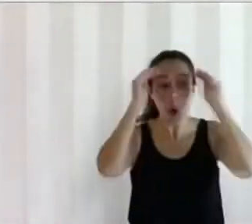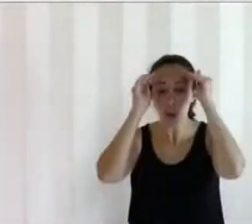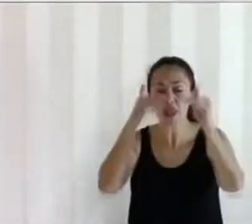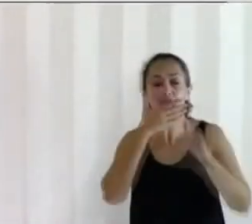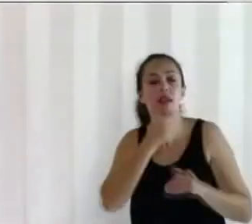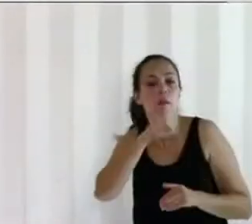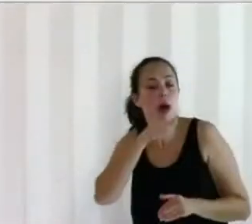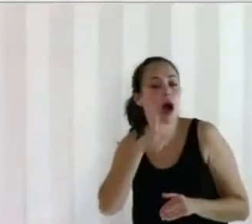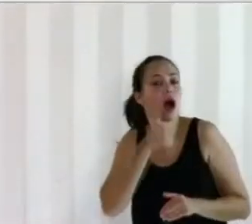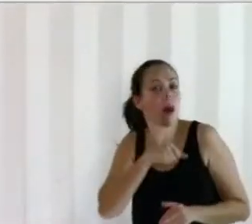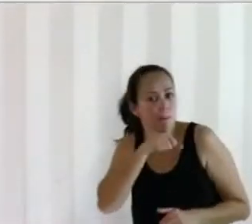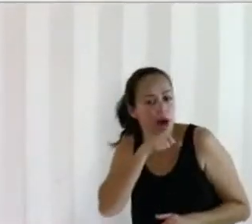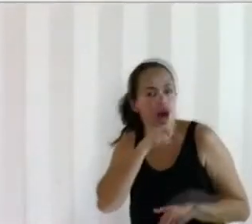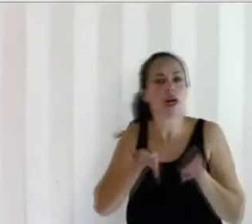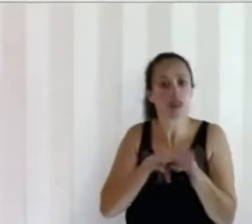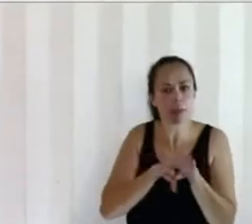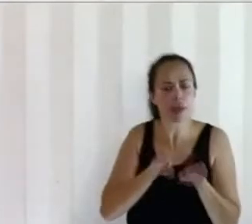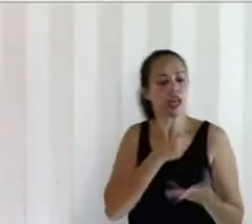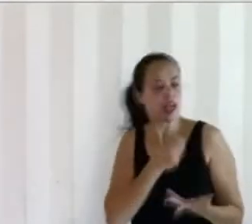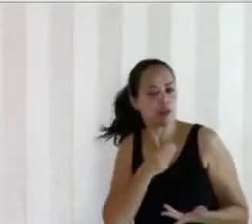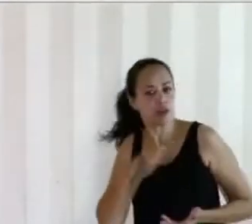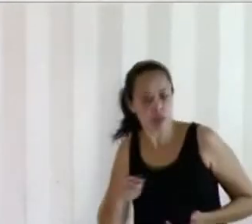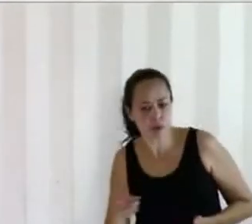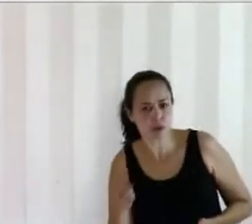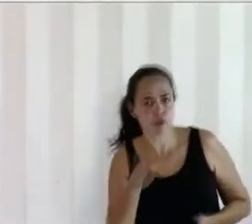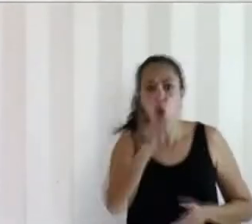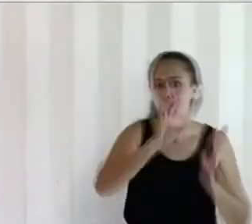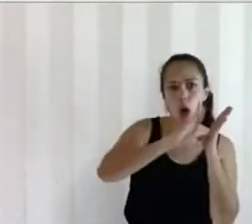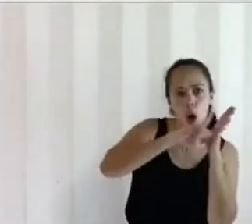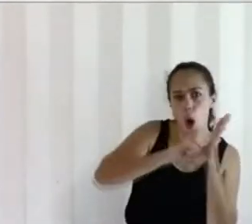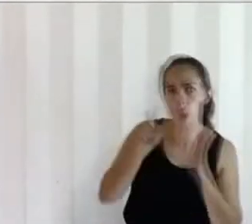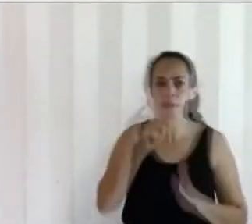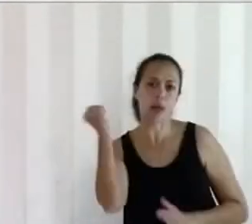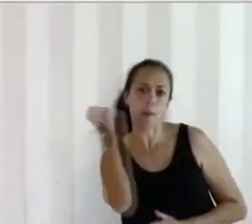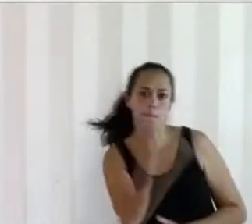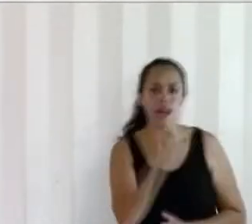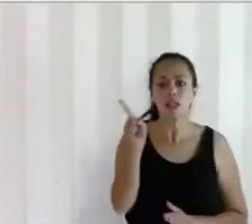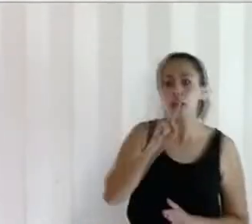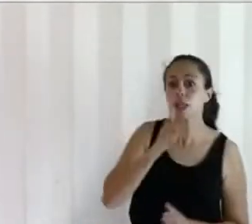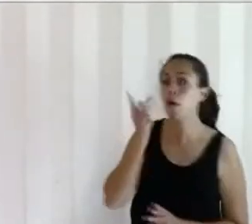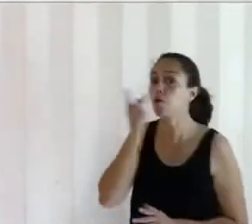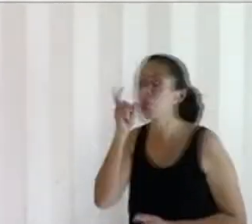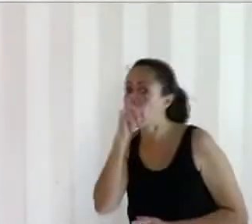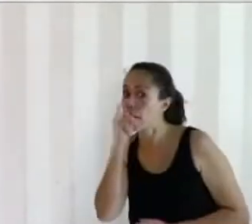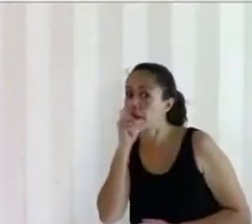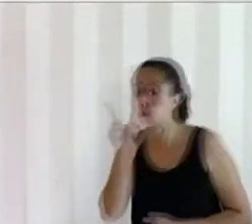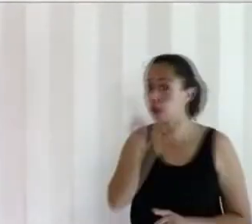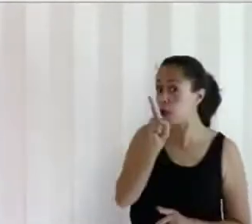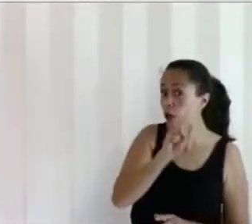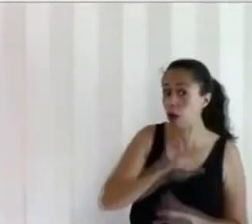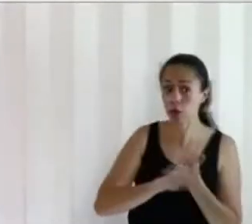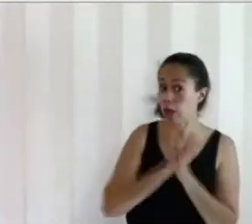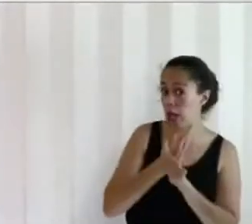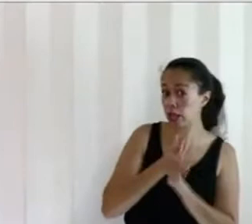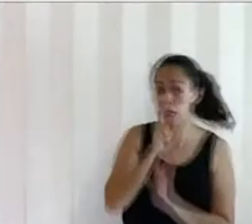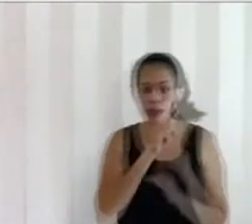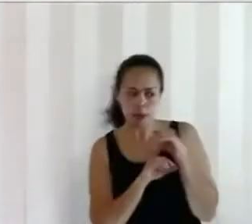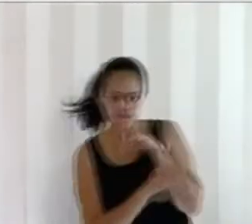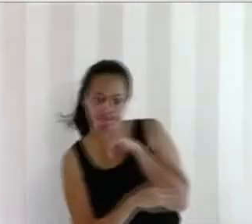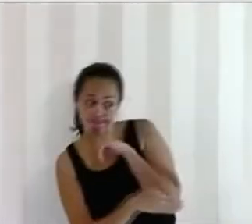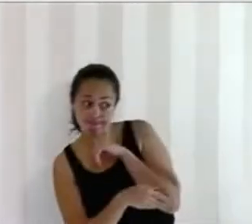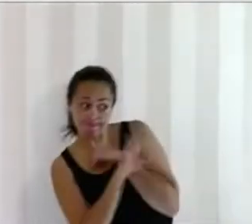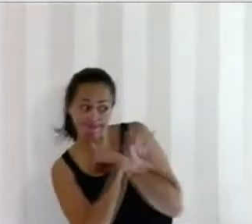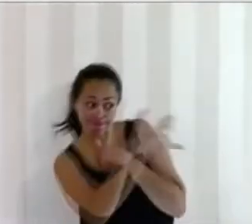não matarás, não adulterarás, não furtarás, não dirás falso testemunho contra o teu próximo e não cobiçarás